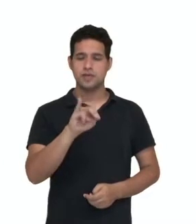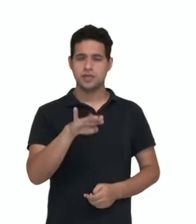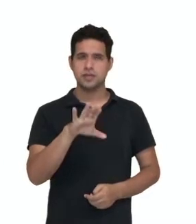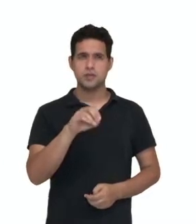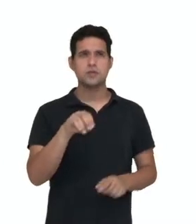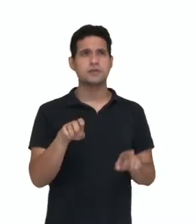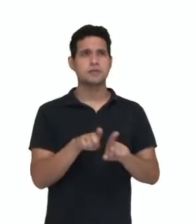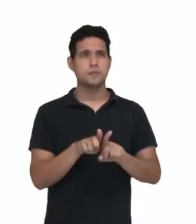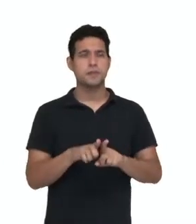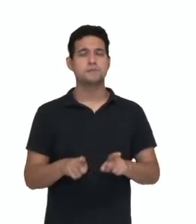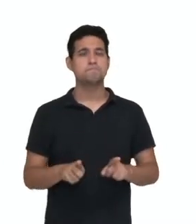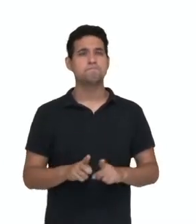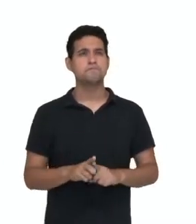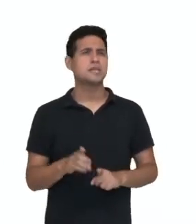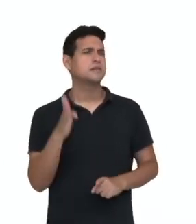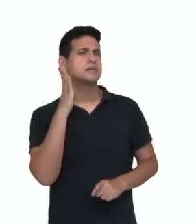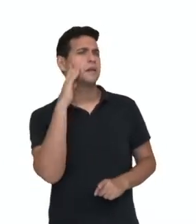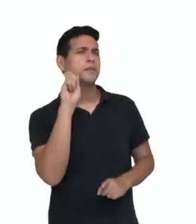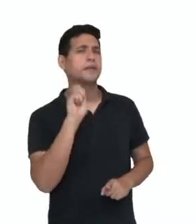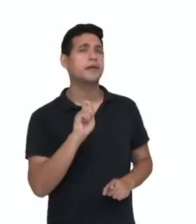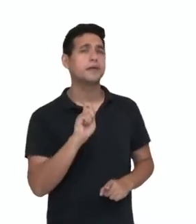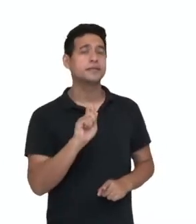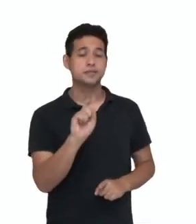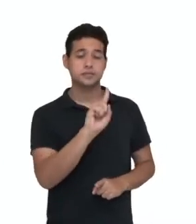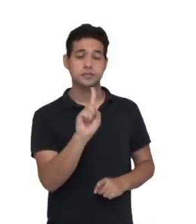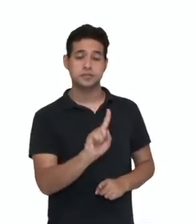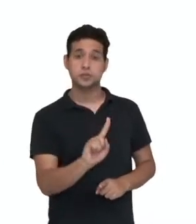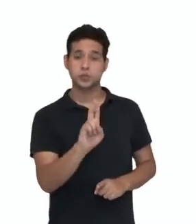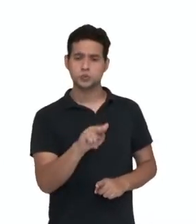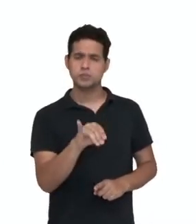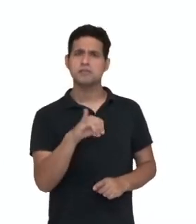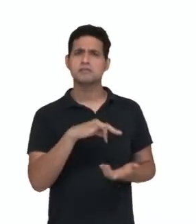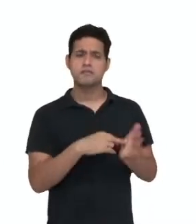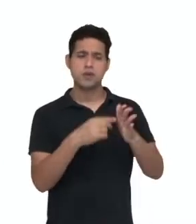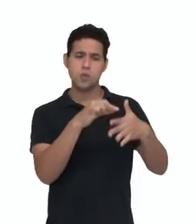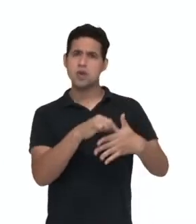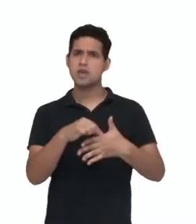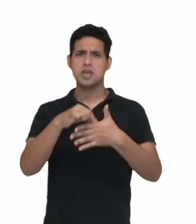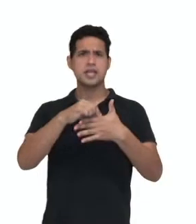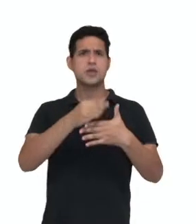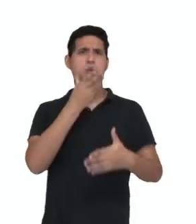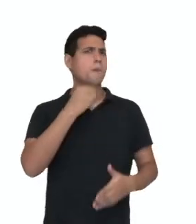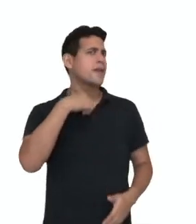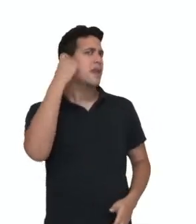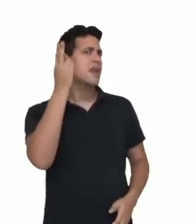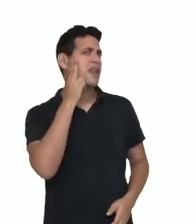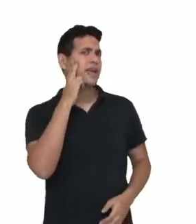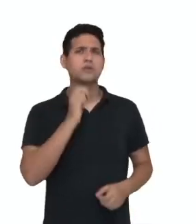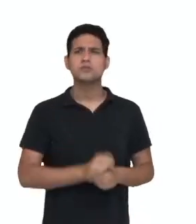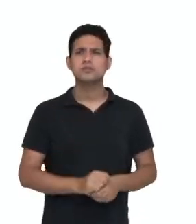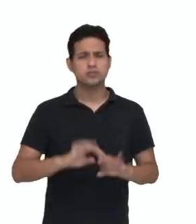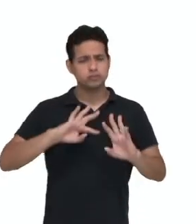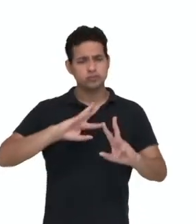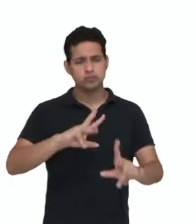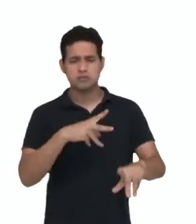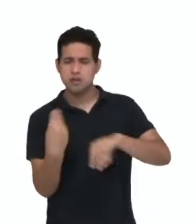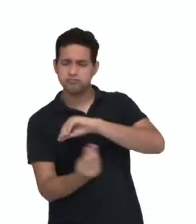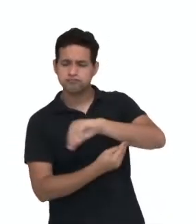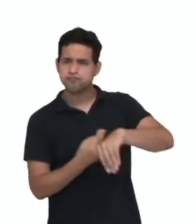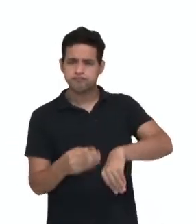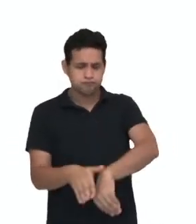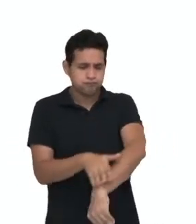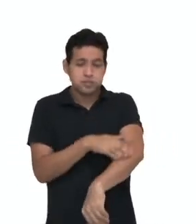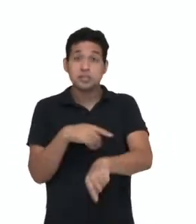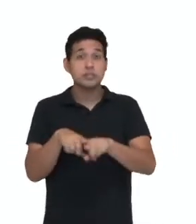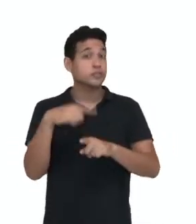A saber, Zumbi de Palmares, o líder negro de todas as raças. El